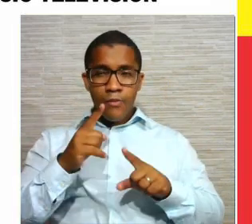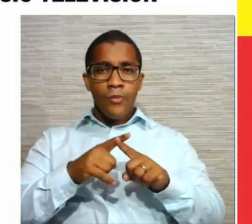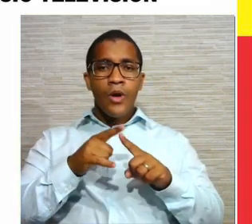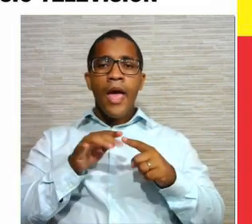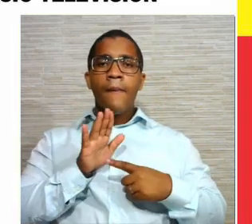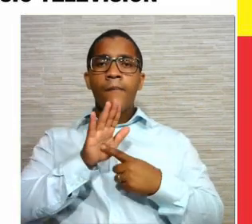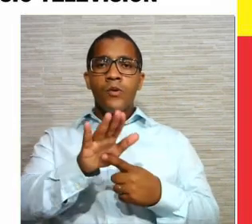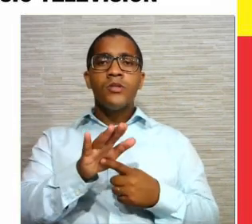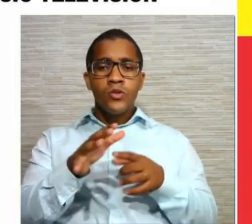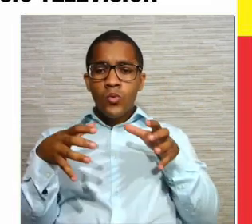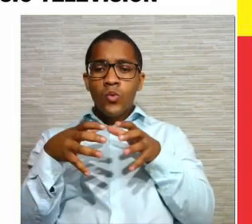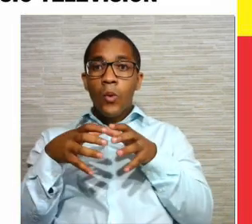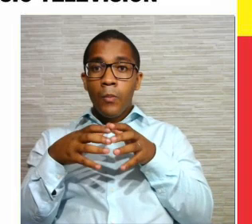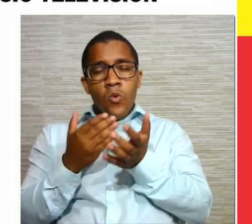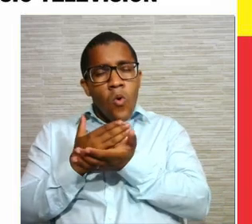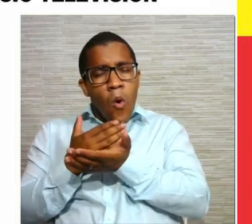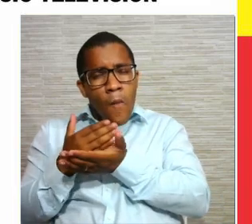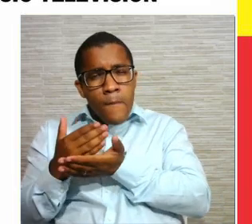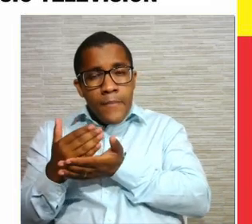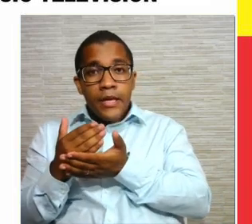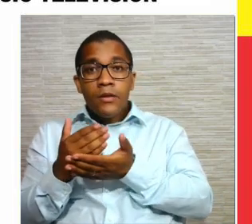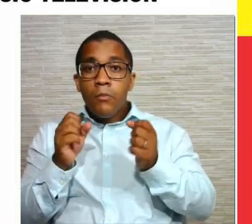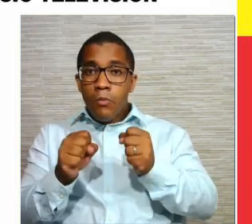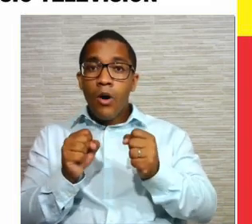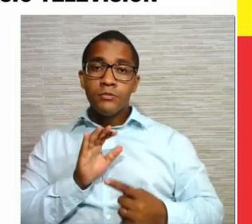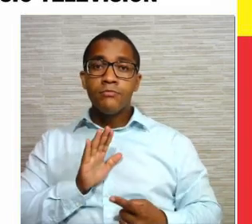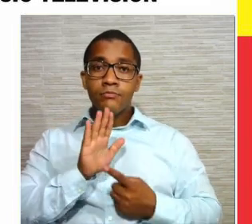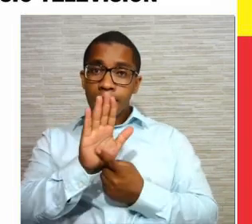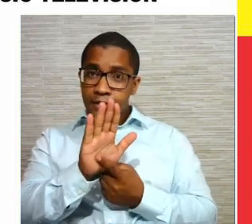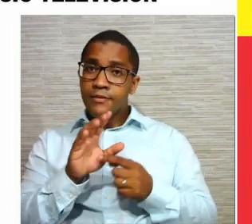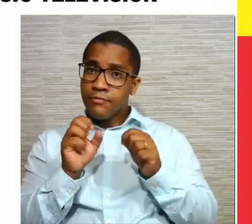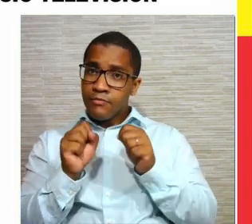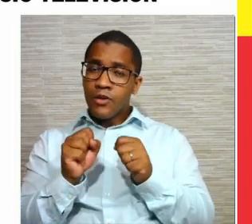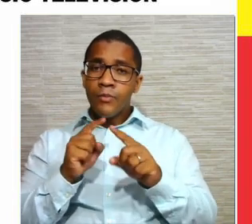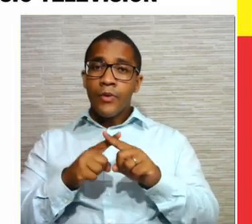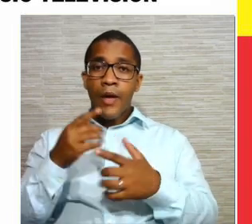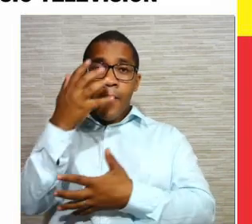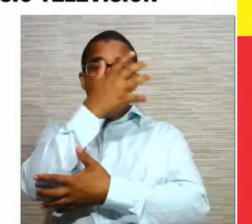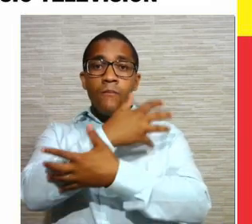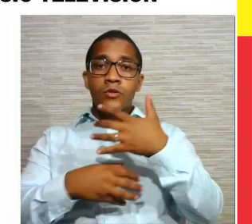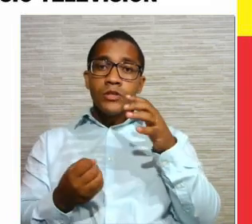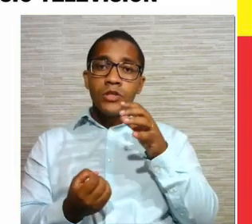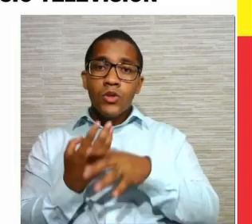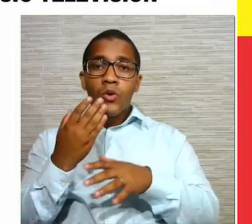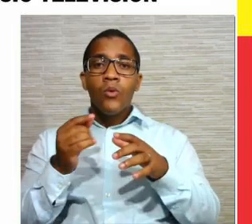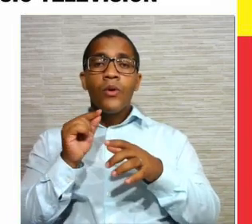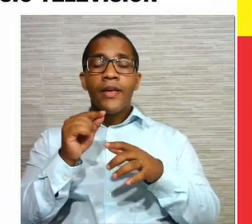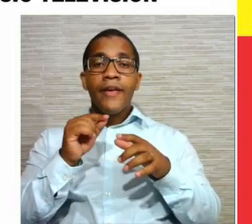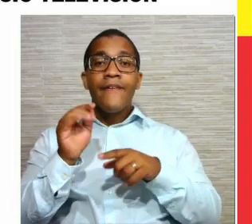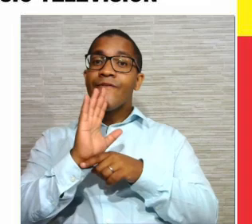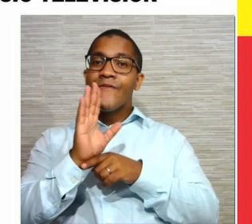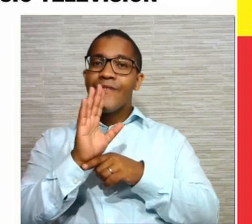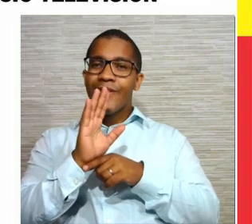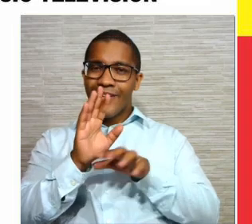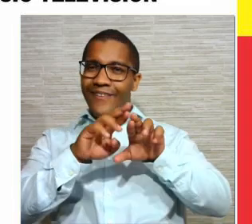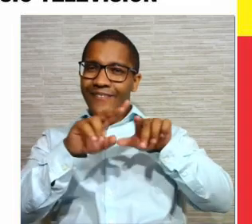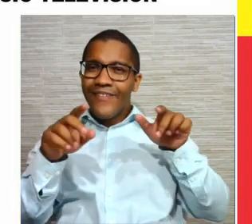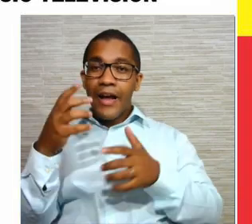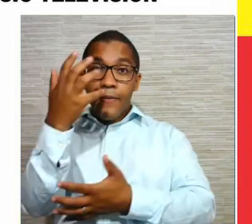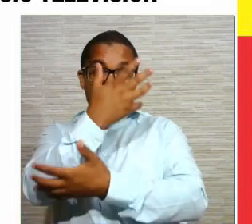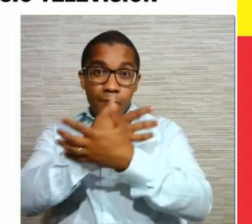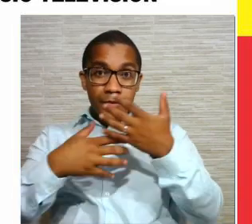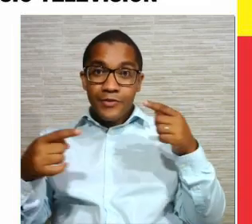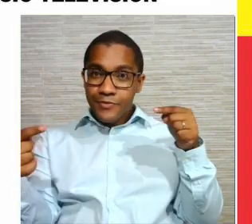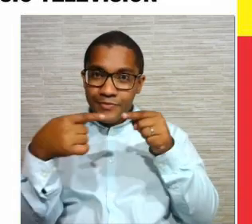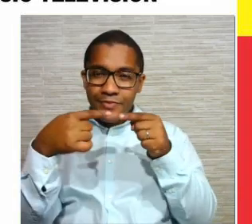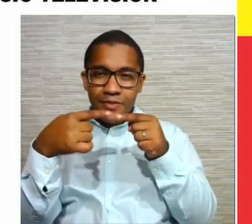de carreira. Então, assim, foi um momento também muito rico para a música, porque surgiu a era dos grandes videoclipes. Então, assim, com